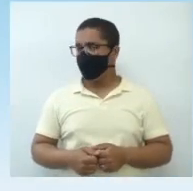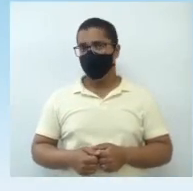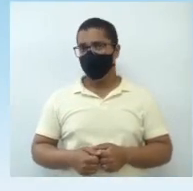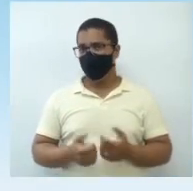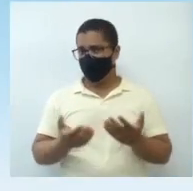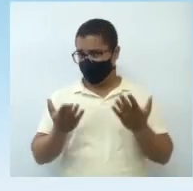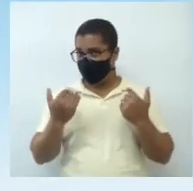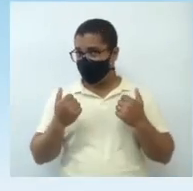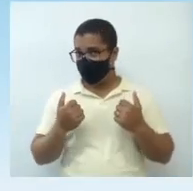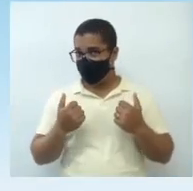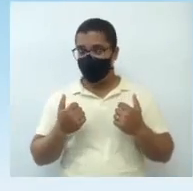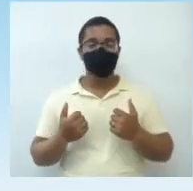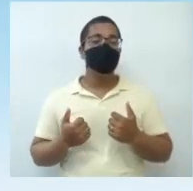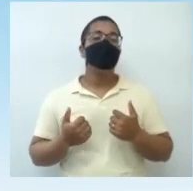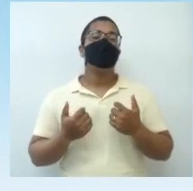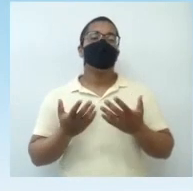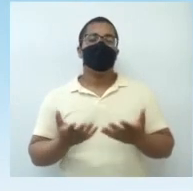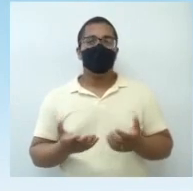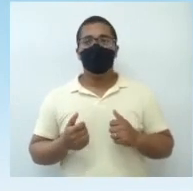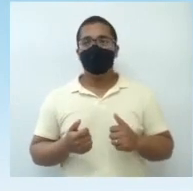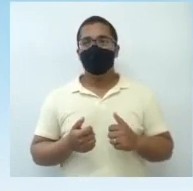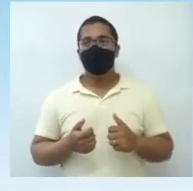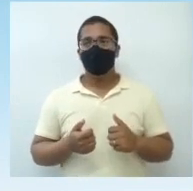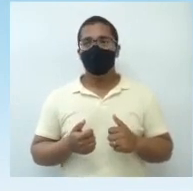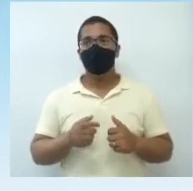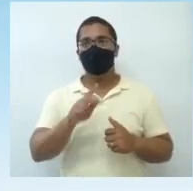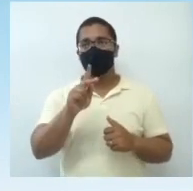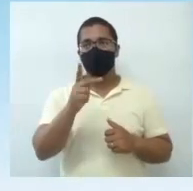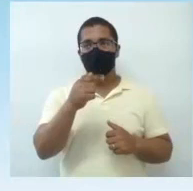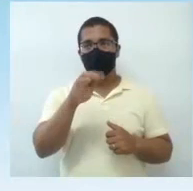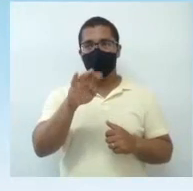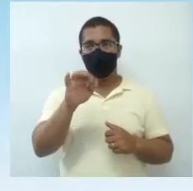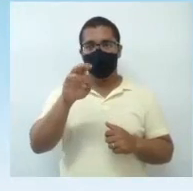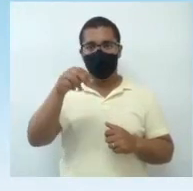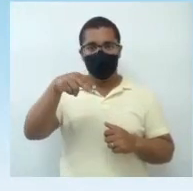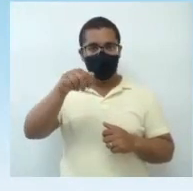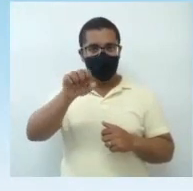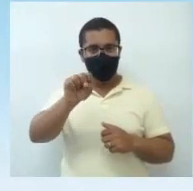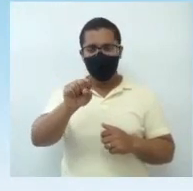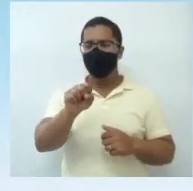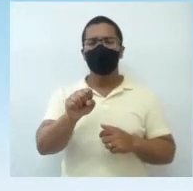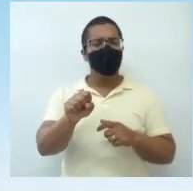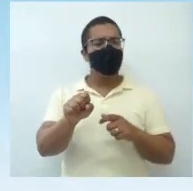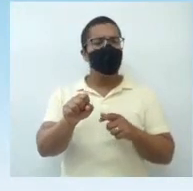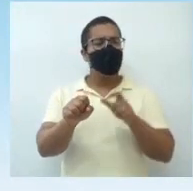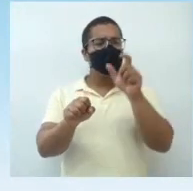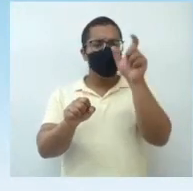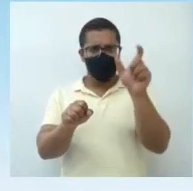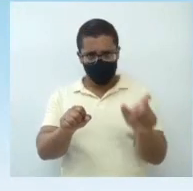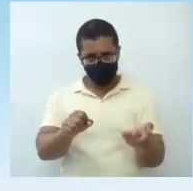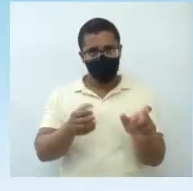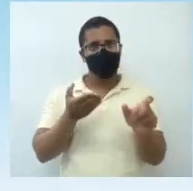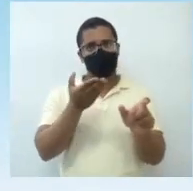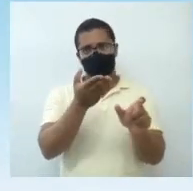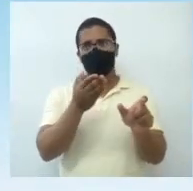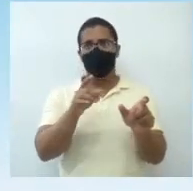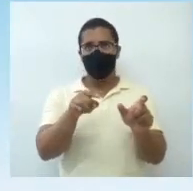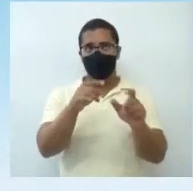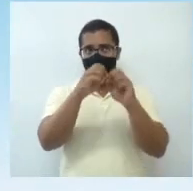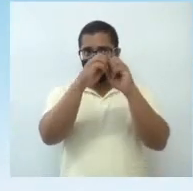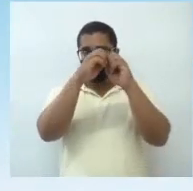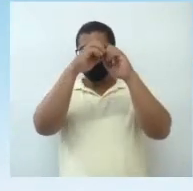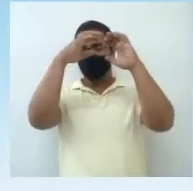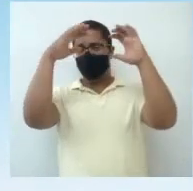juntas muito bem vamos partir de um mapa mental